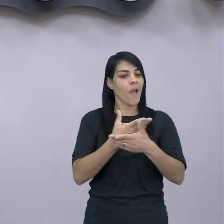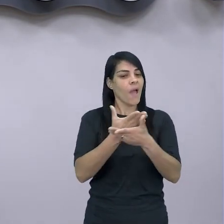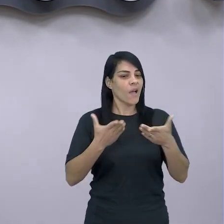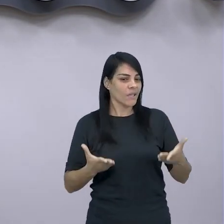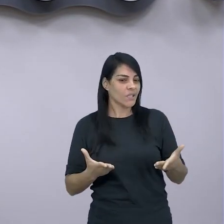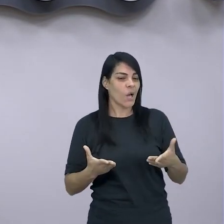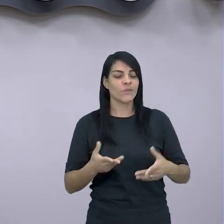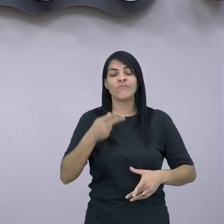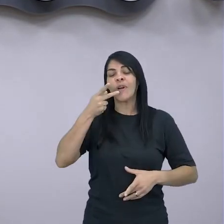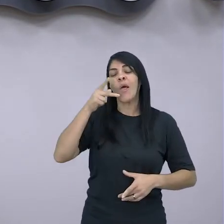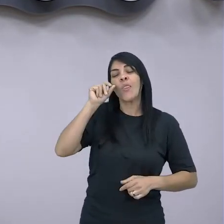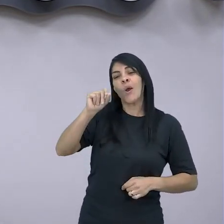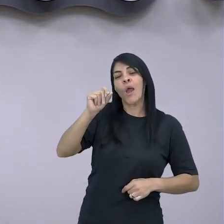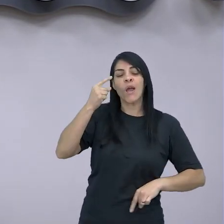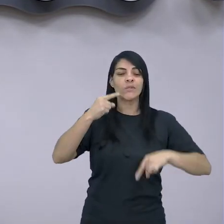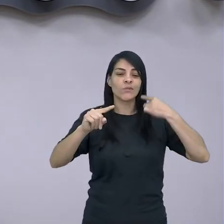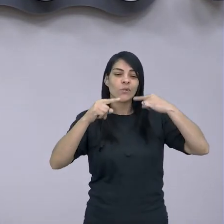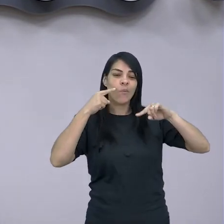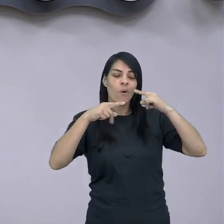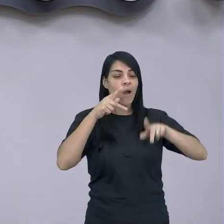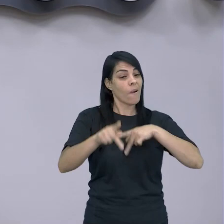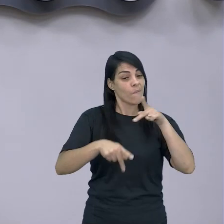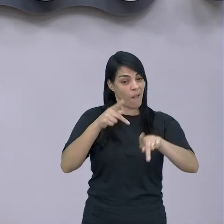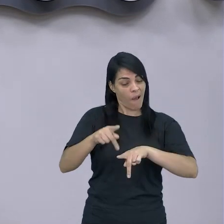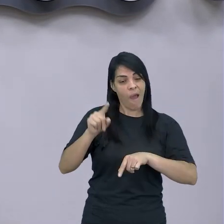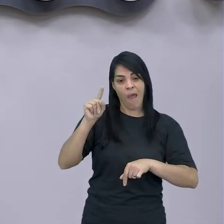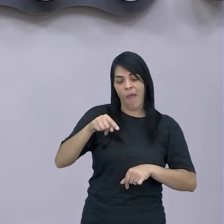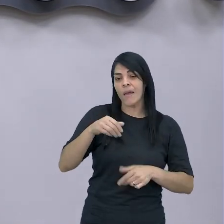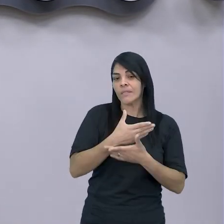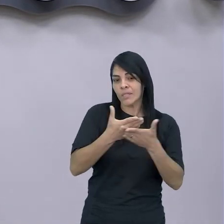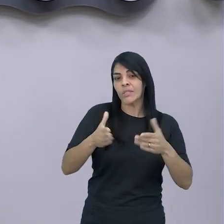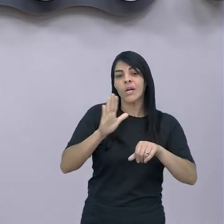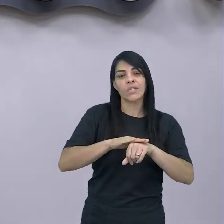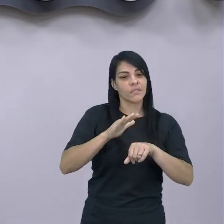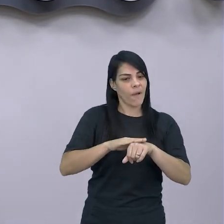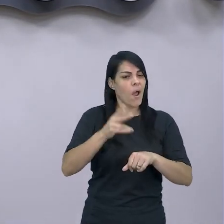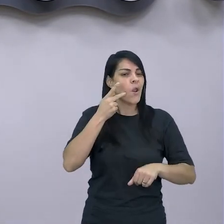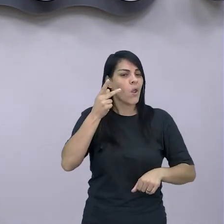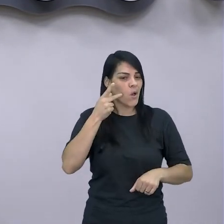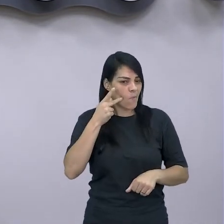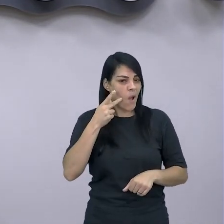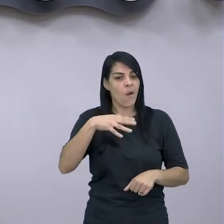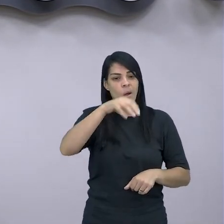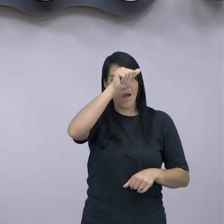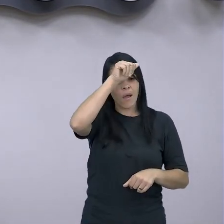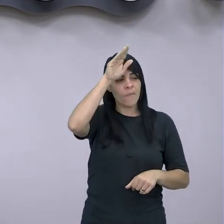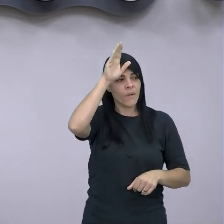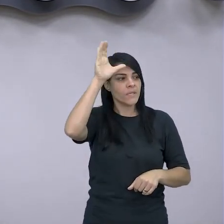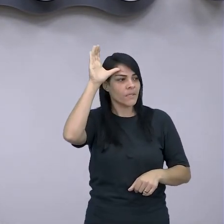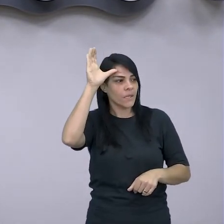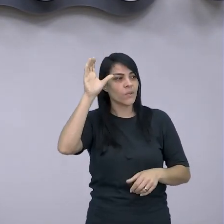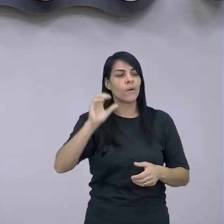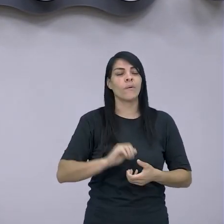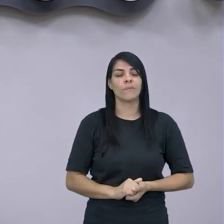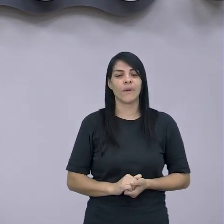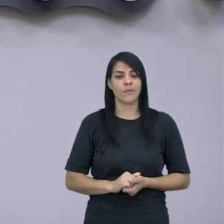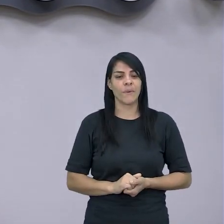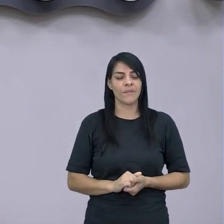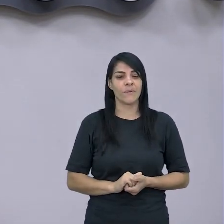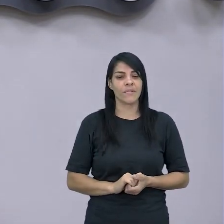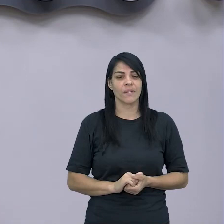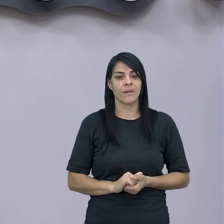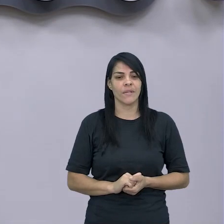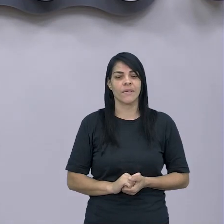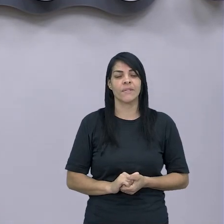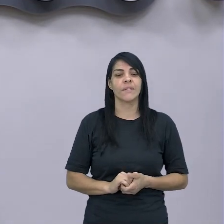de músicas, né, populares, que é justamente como a gente faz habitualmente na alfabetização nos anos iniciais, né? Então, a gente está